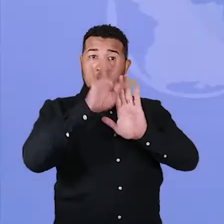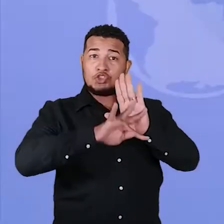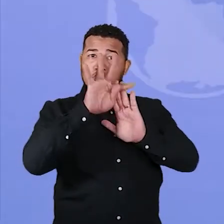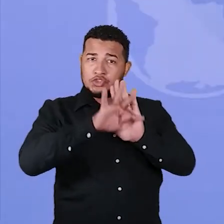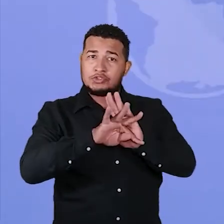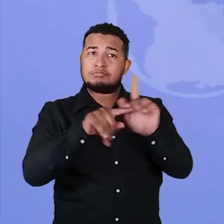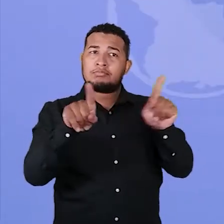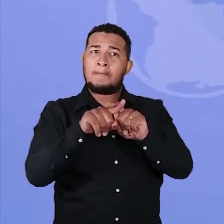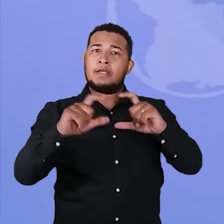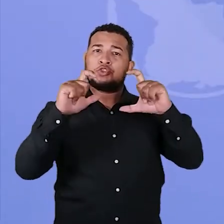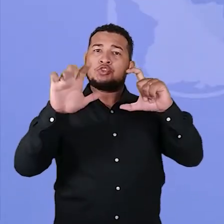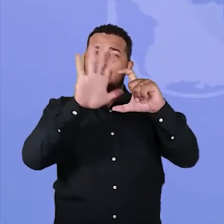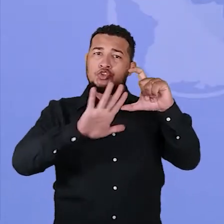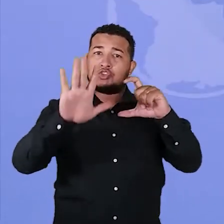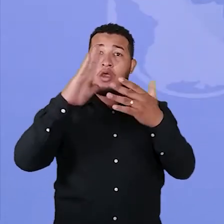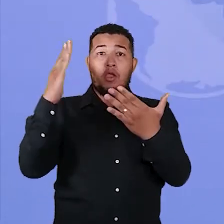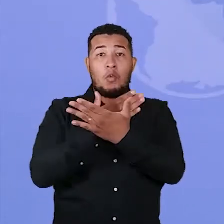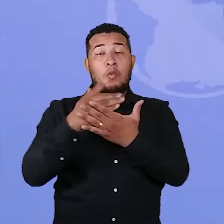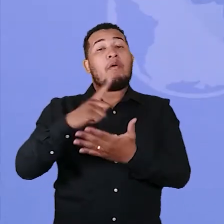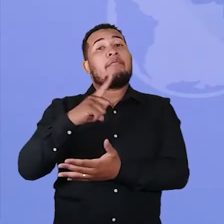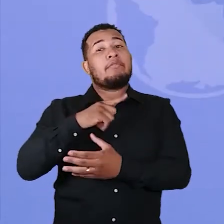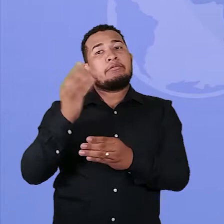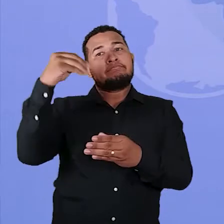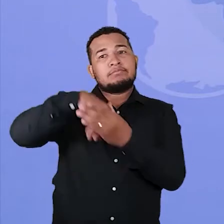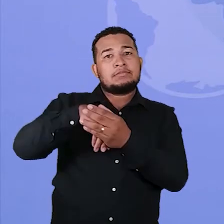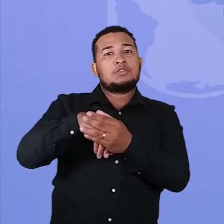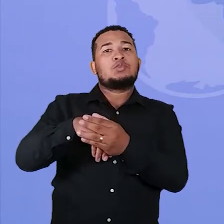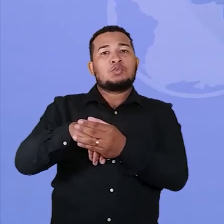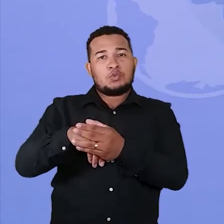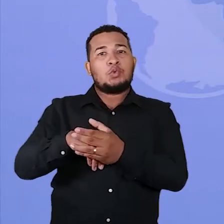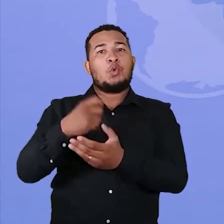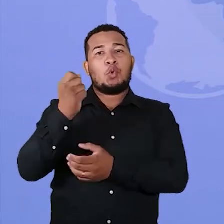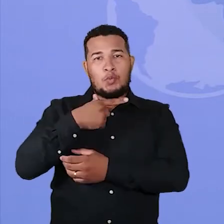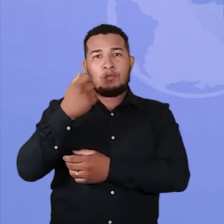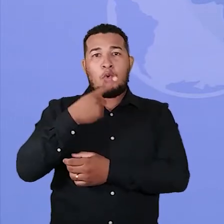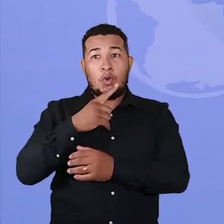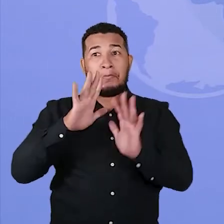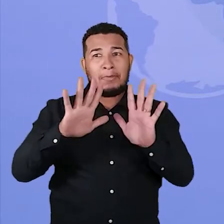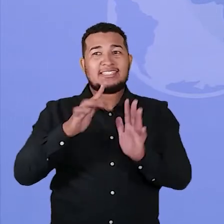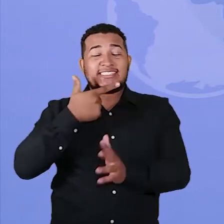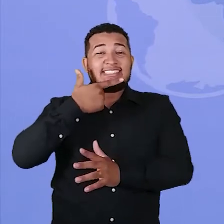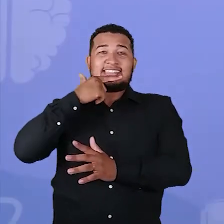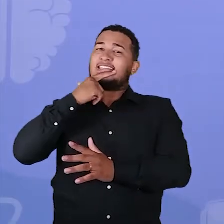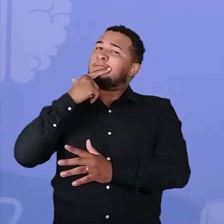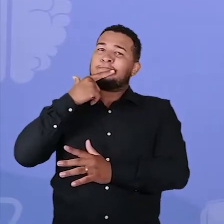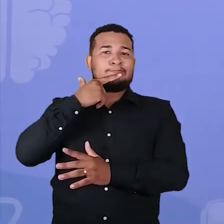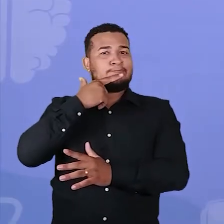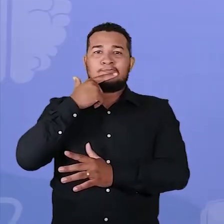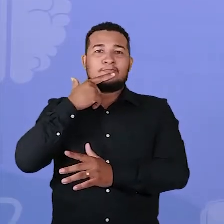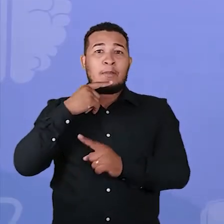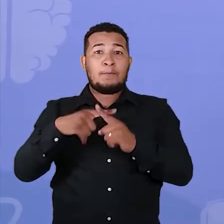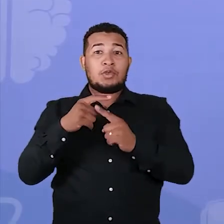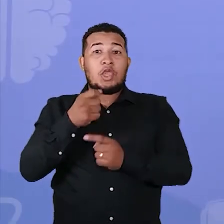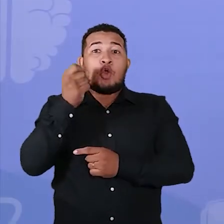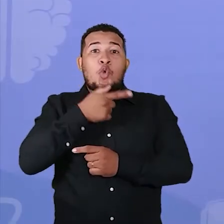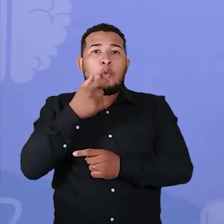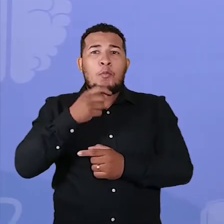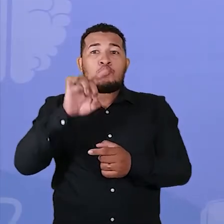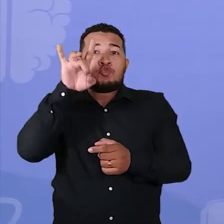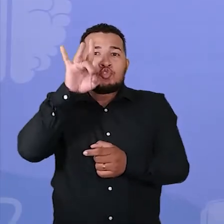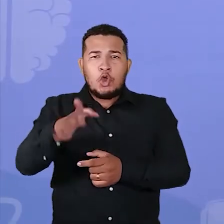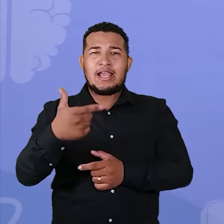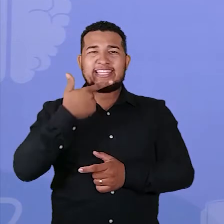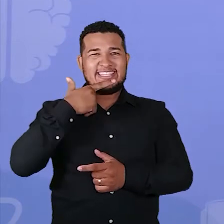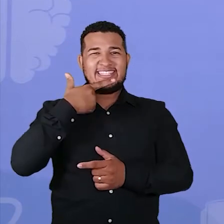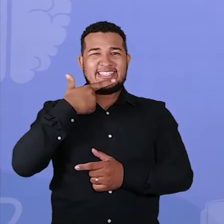textos que vão ser textos de humor, mas você não vai achar tanta graça assim, porque o humor não está limitado